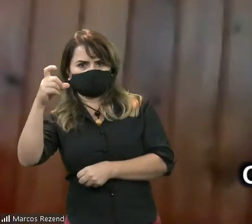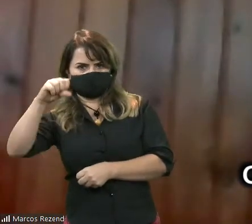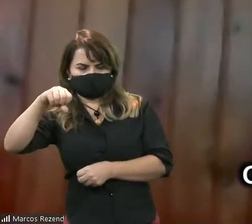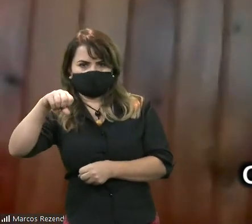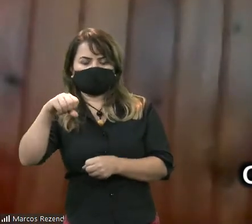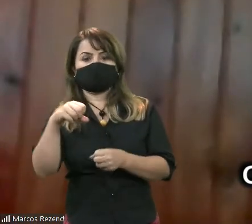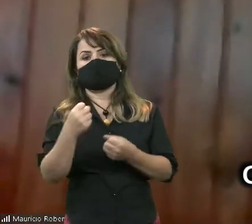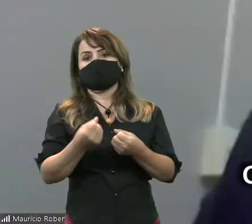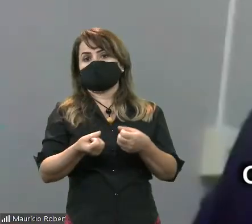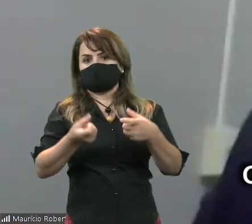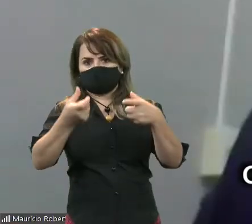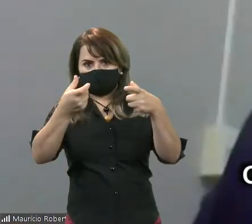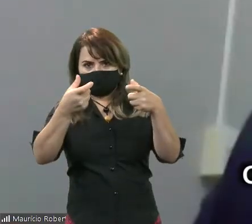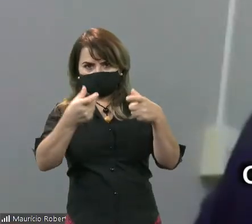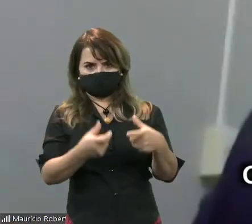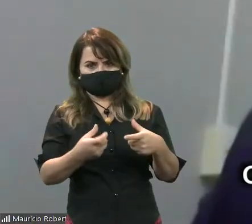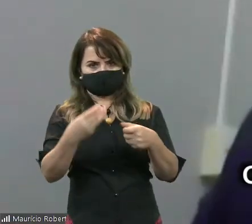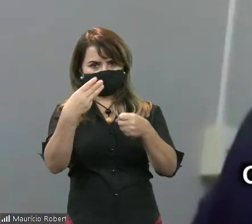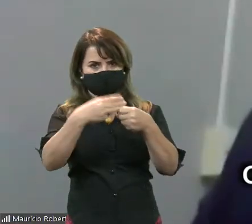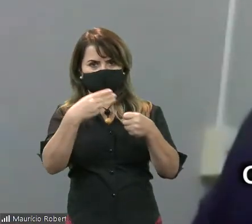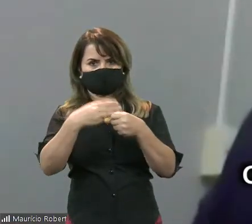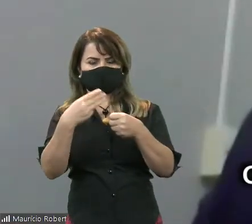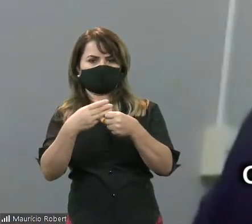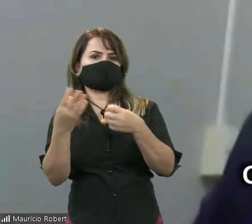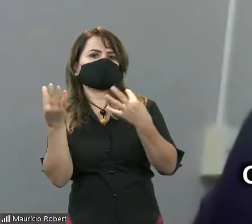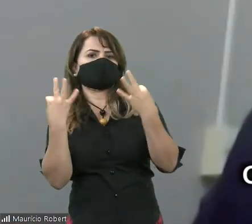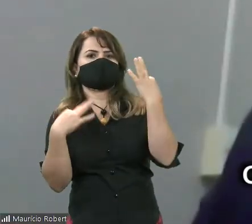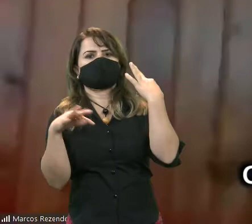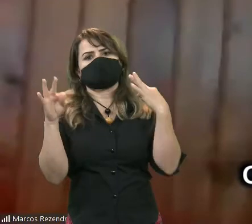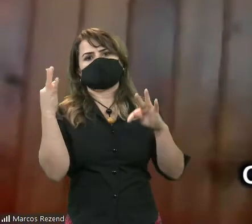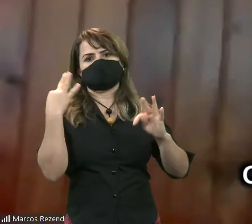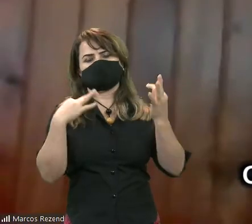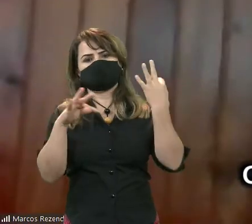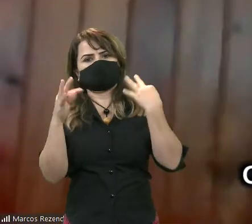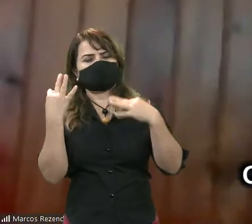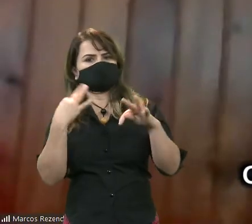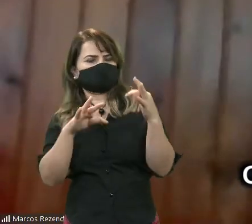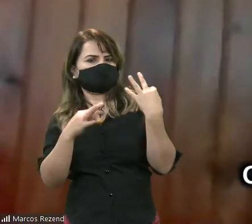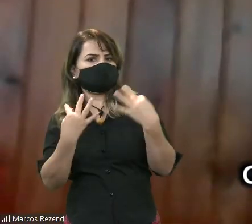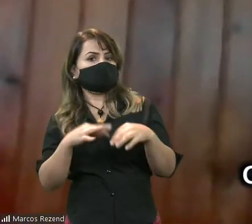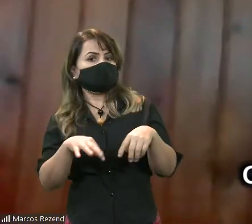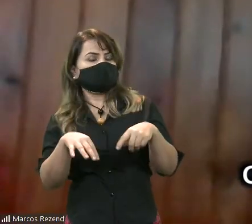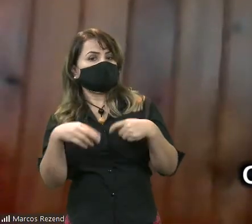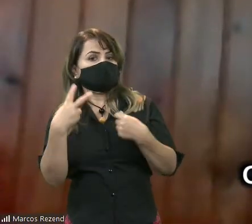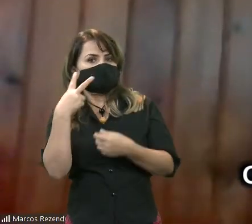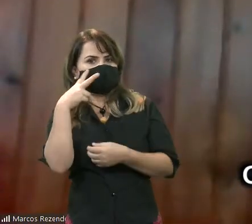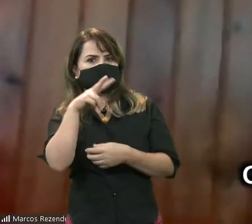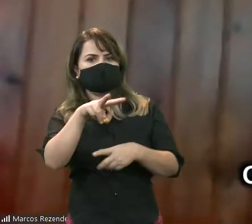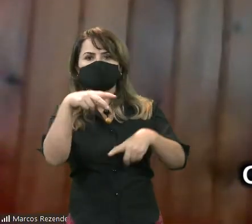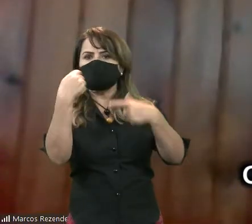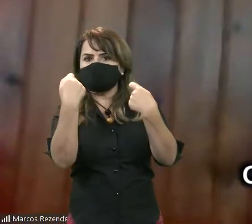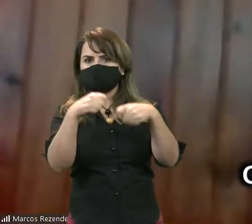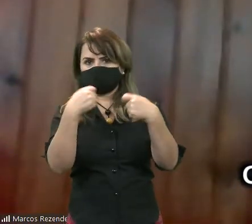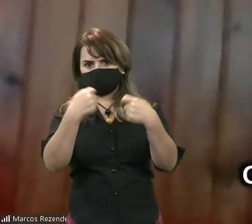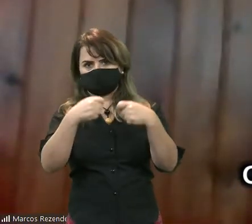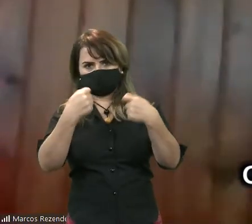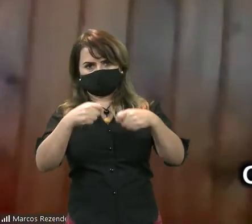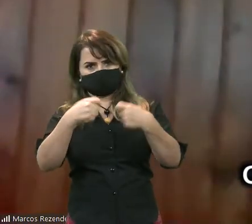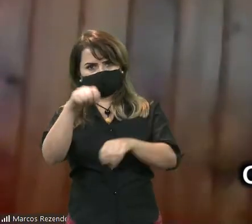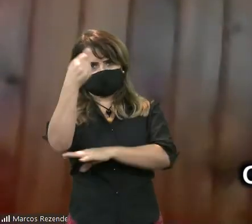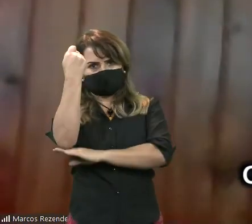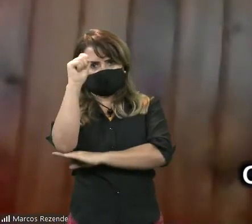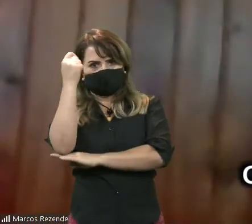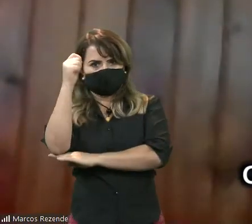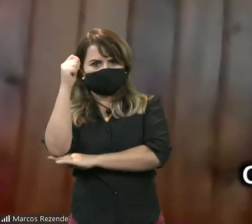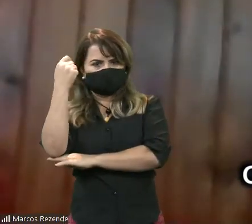turístico, nos próximos anos, a Secretaria enxergou a necessidade da filiação à referida associação,